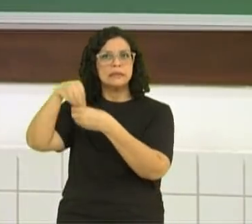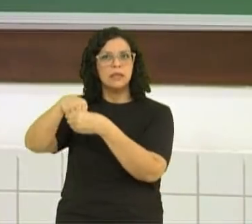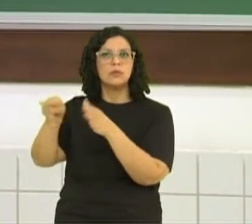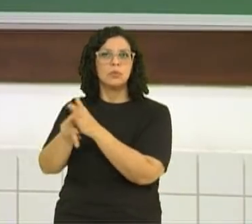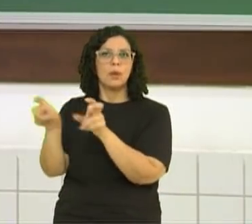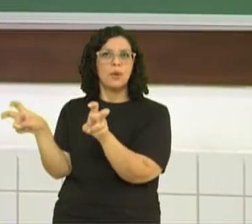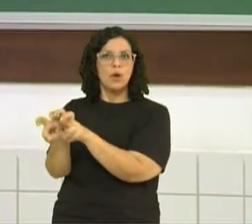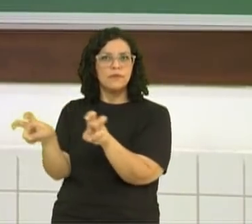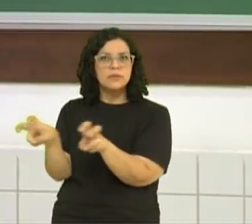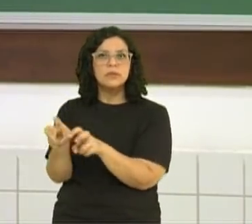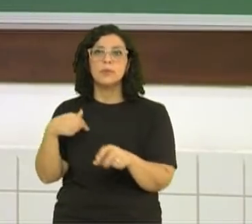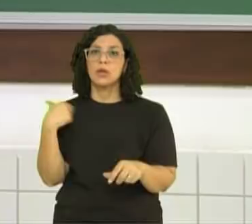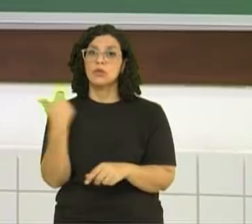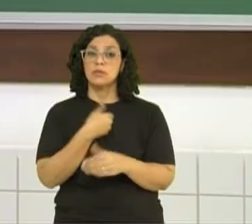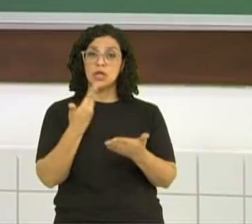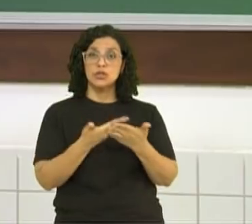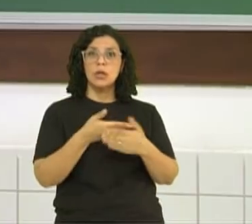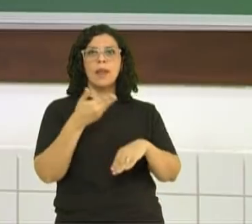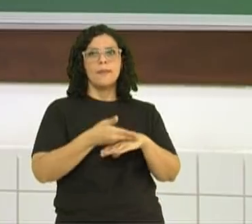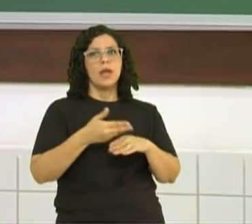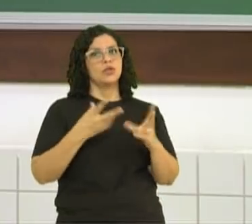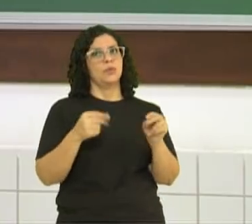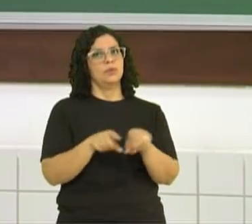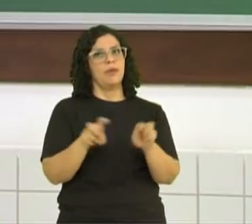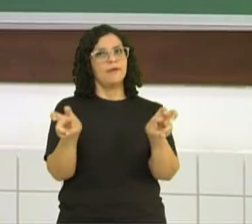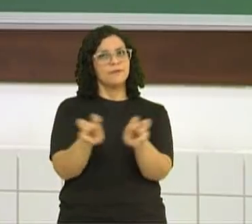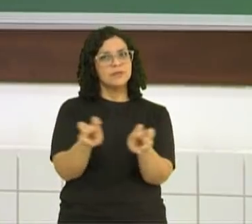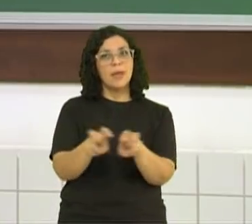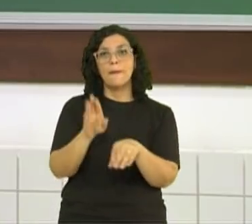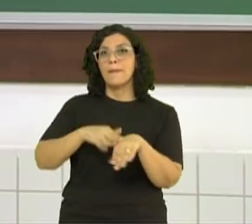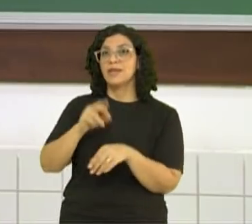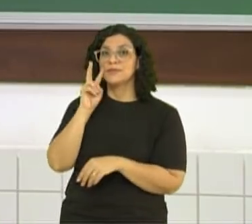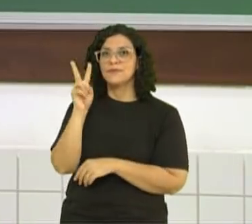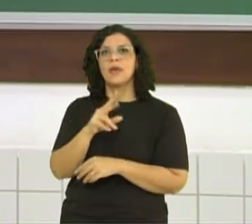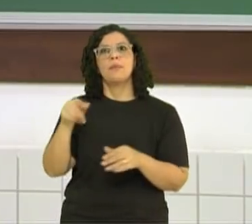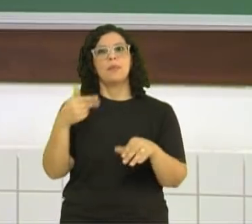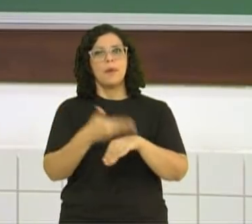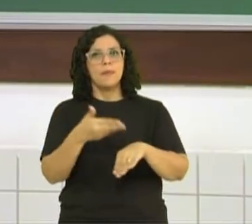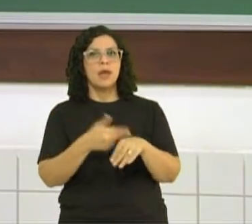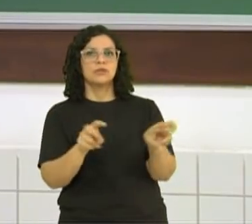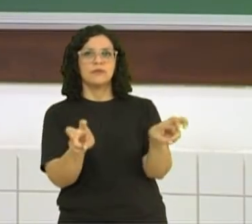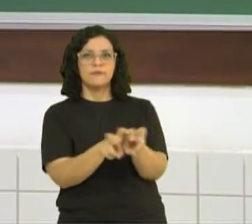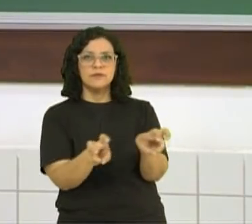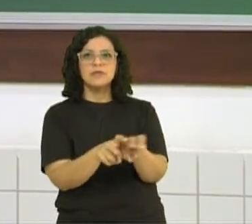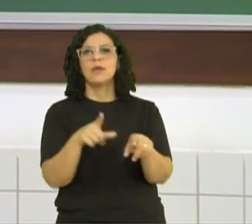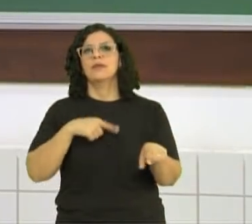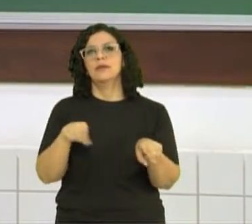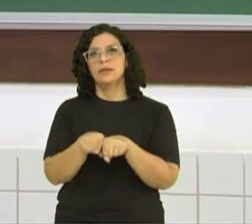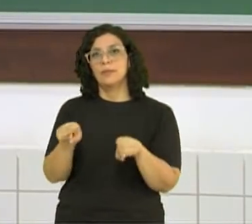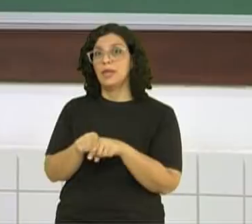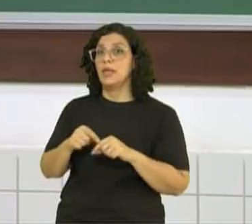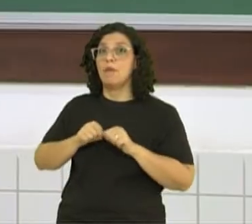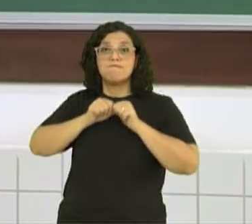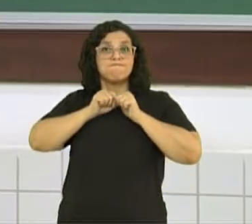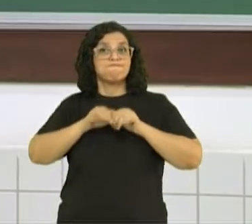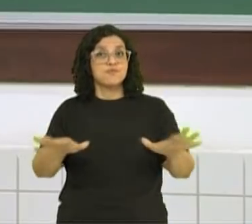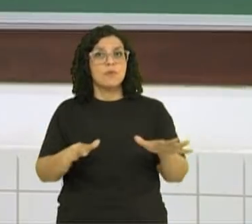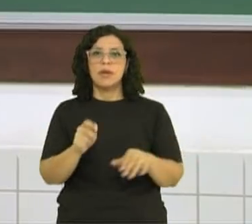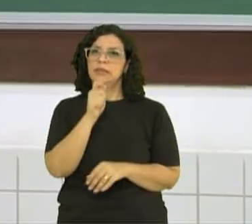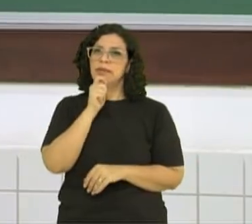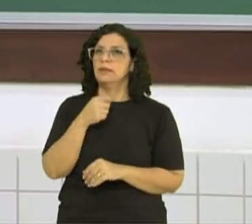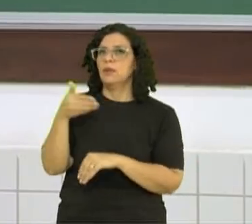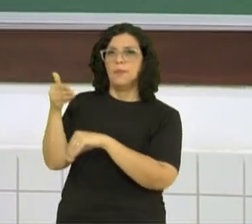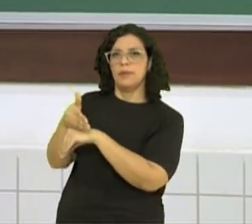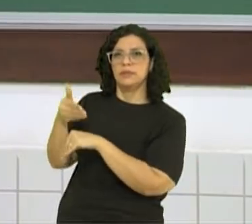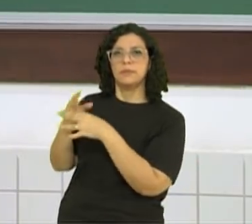Ele é muito praticado nas nossas escolas, nem se fala, né? É a modalidade que nós mais vemos a prática, né? Então, apesar de ter uma grande difusão, ele não é